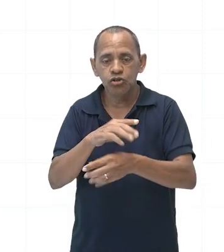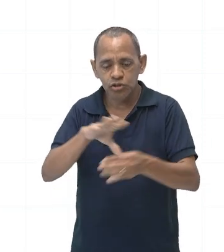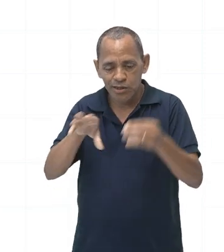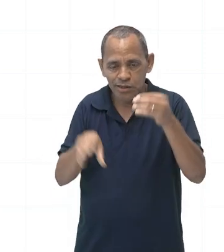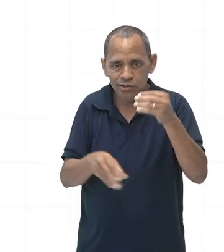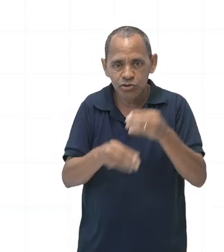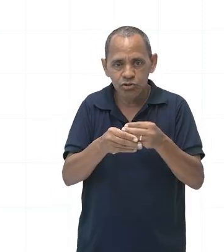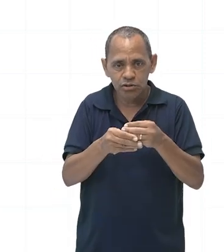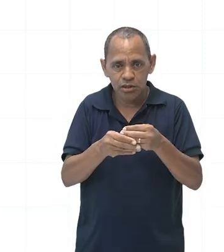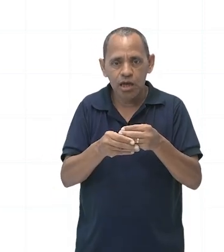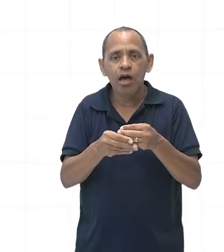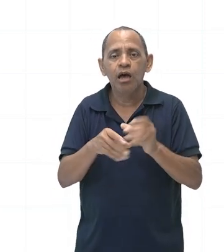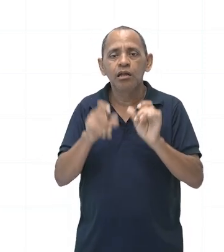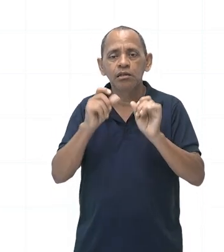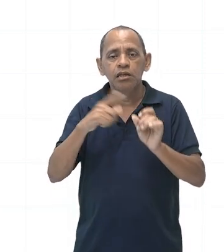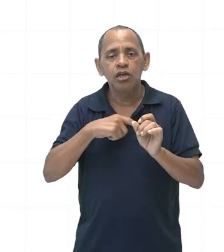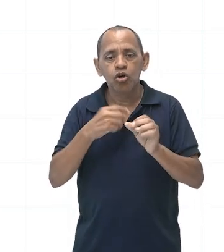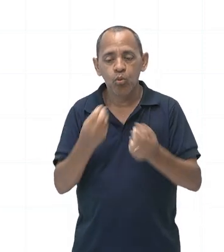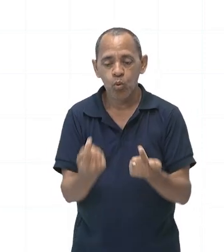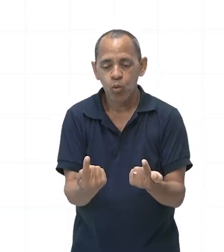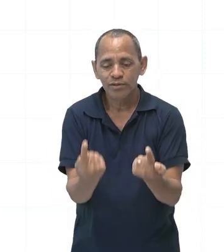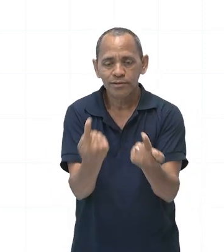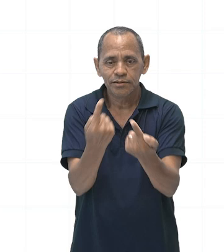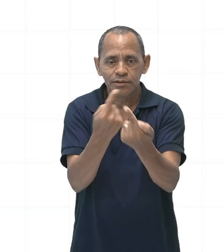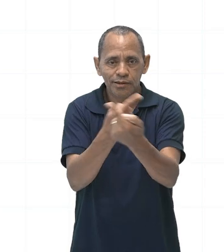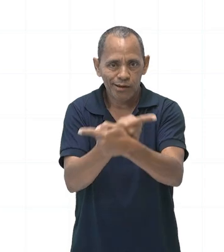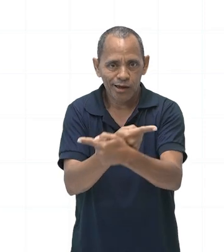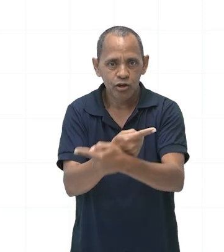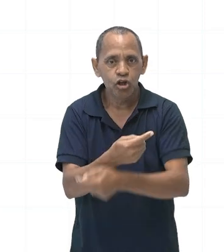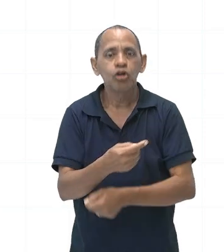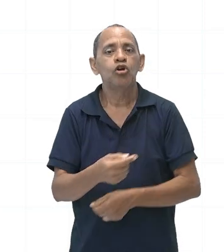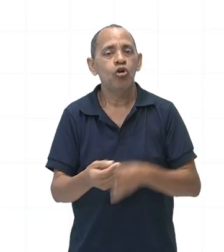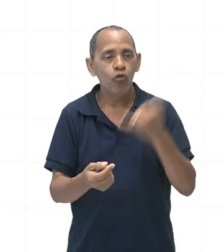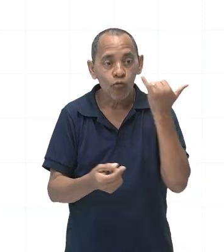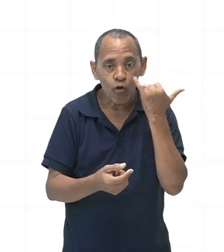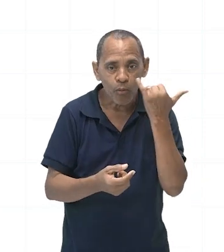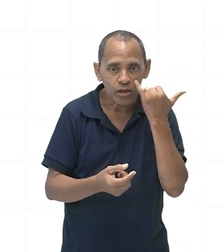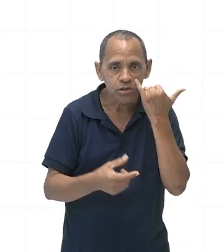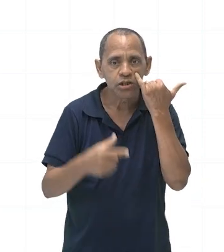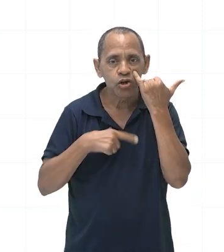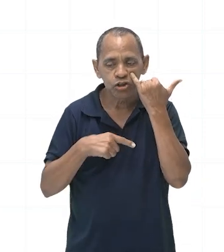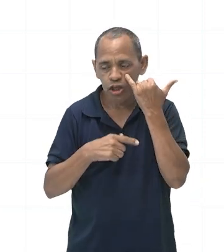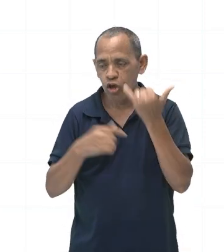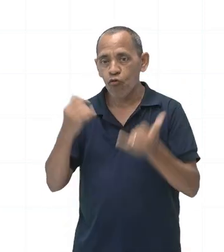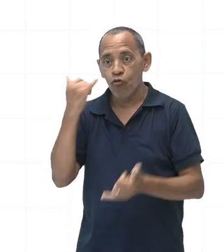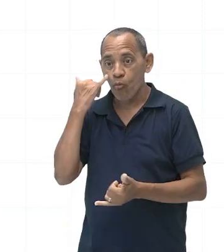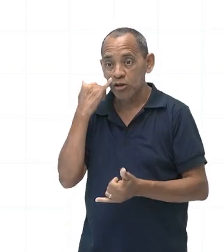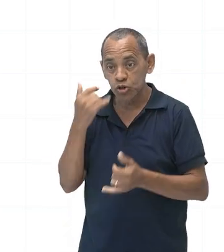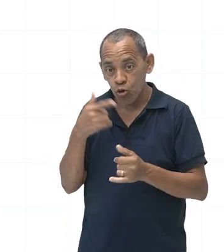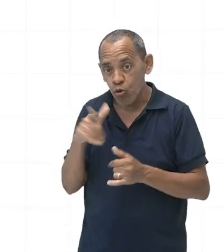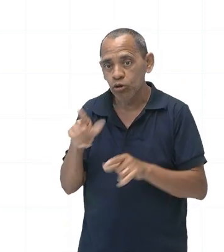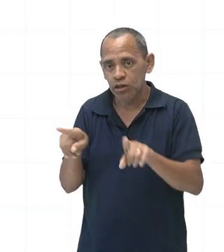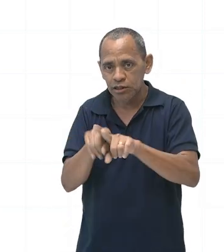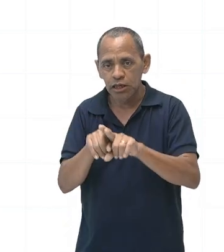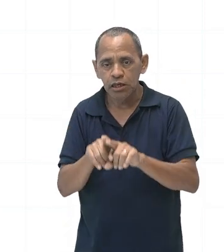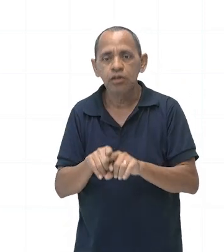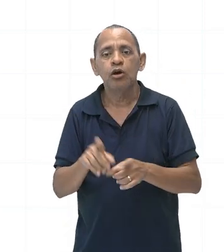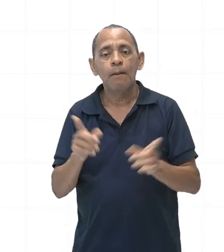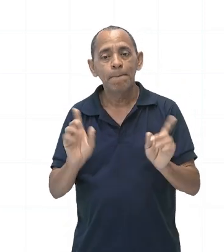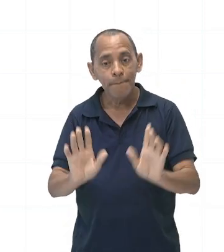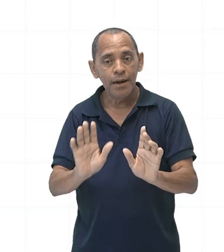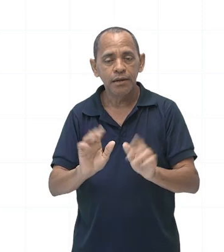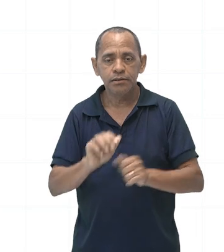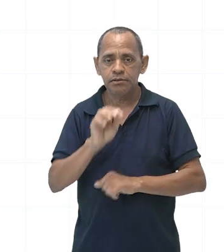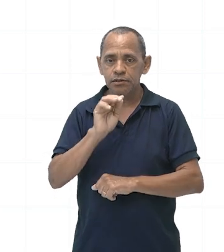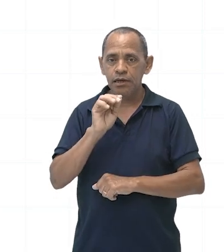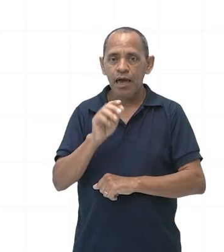estou contrariando algo da informação que eu tenho na primeira oração. Cheguei, mas não encontrei